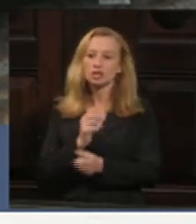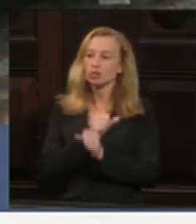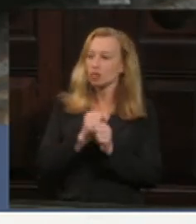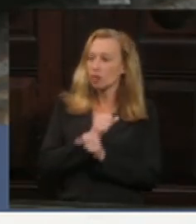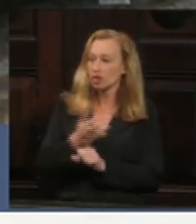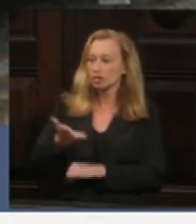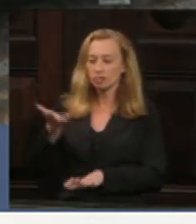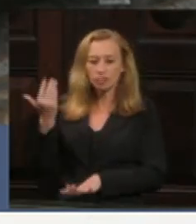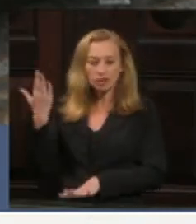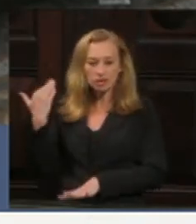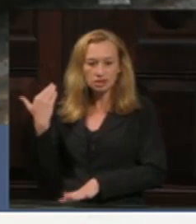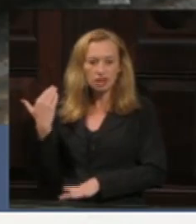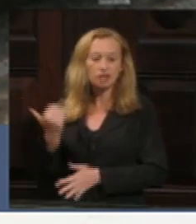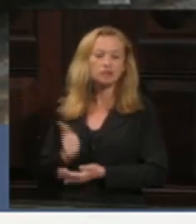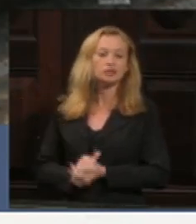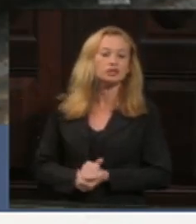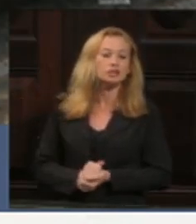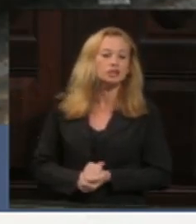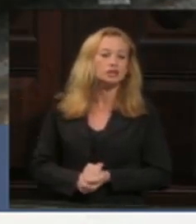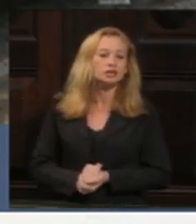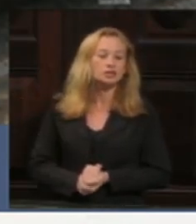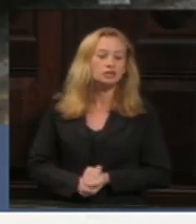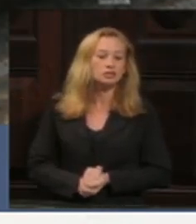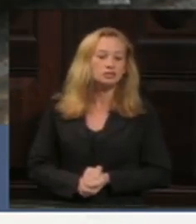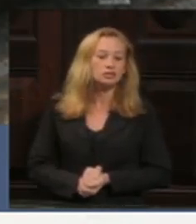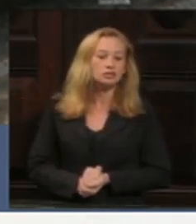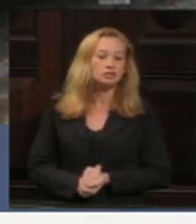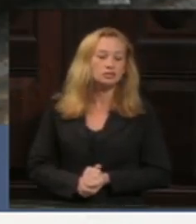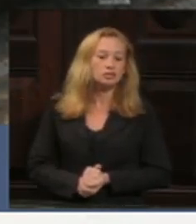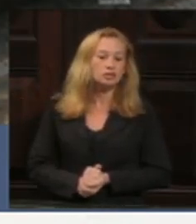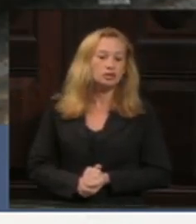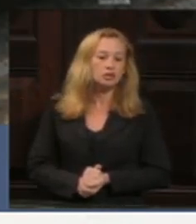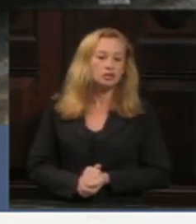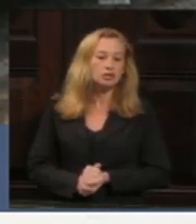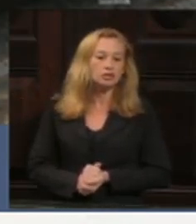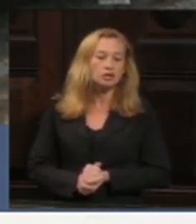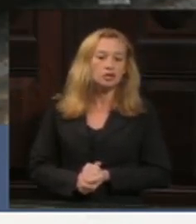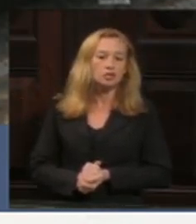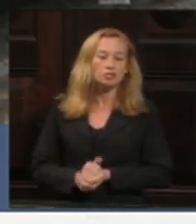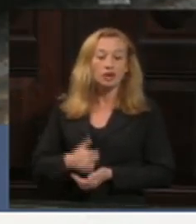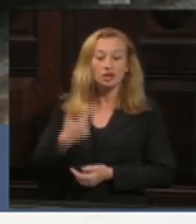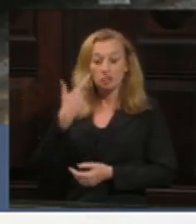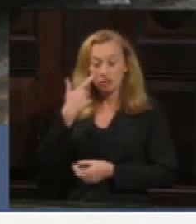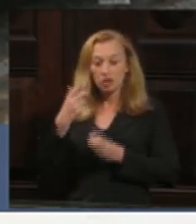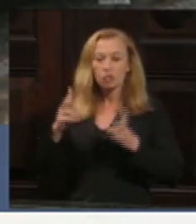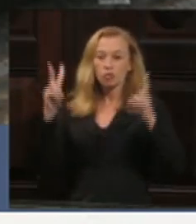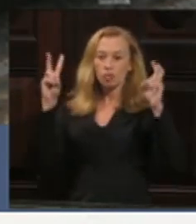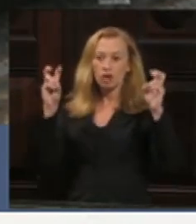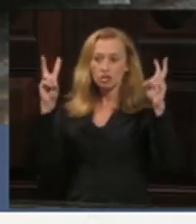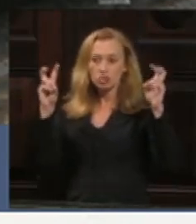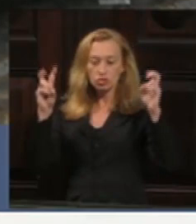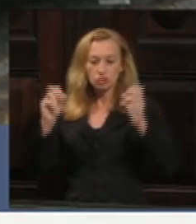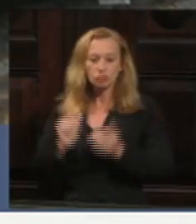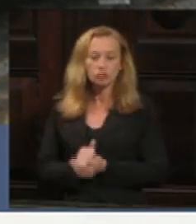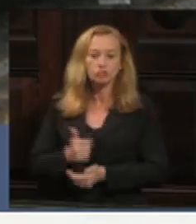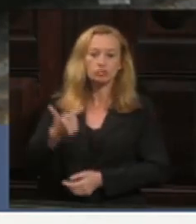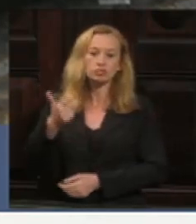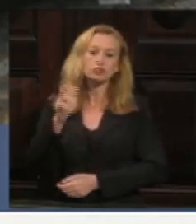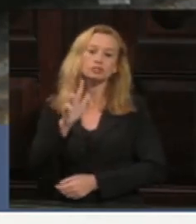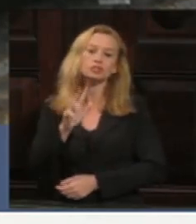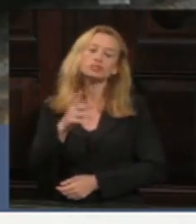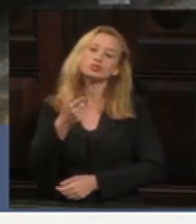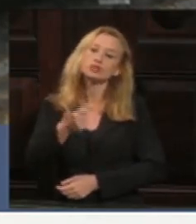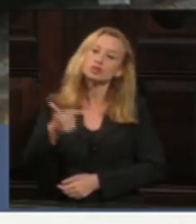em que a Desarme, que é a delegacia instituída para apurar a questão do contrabando de arma,